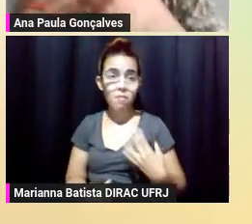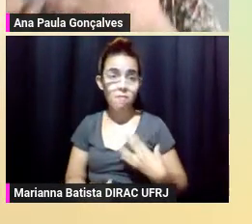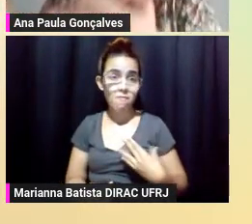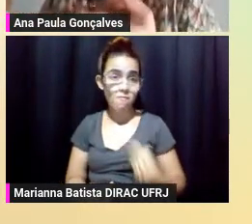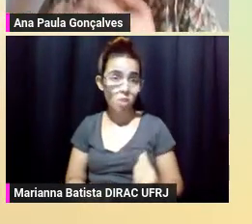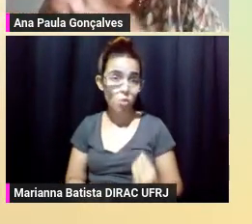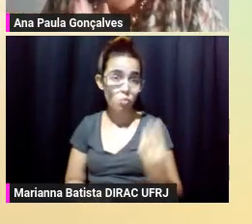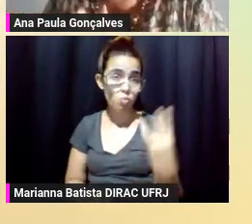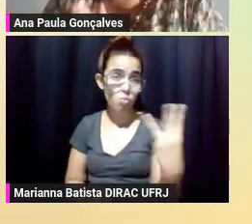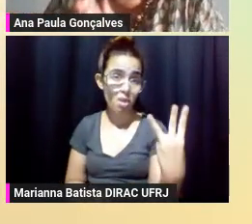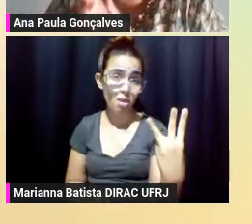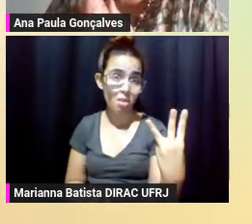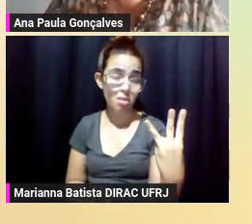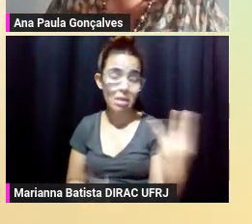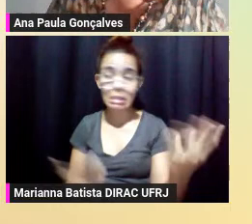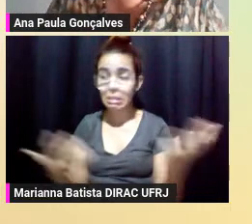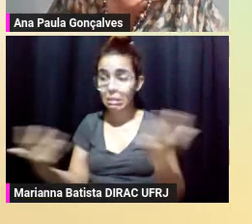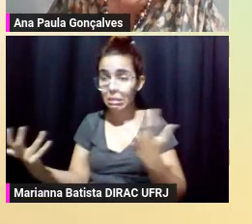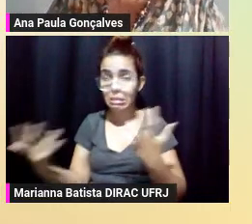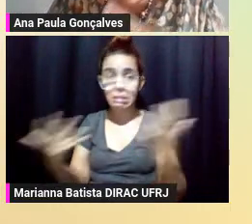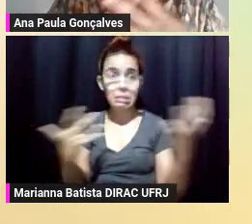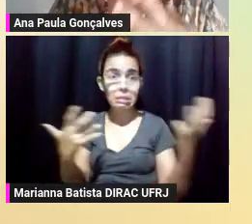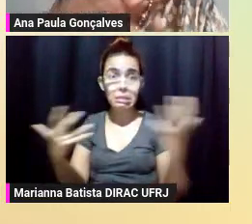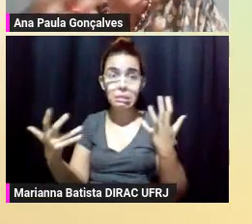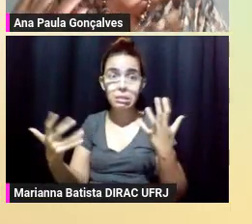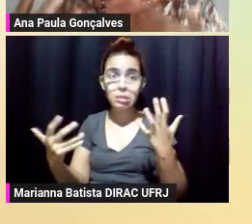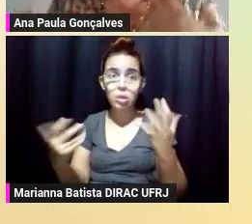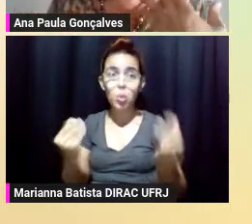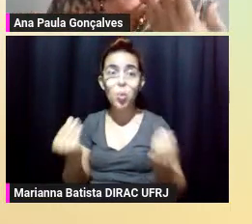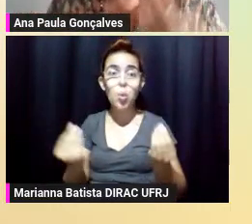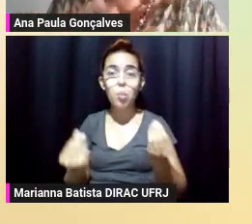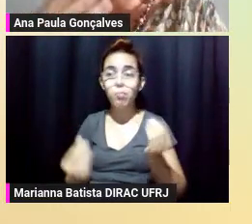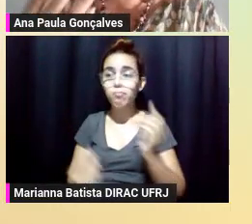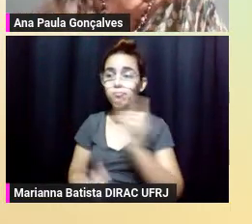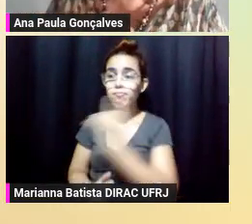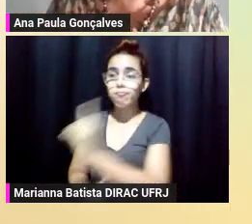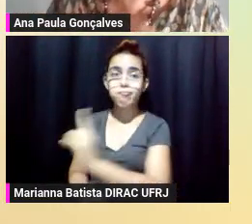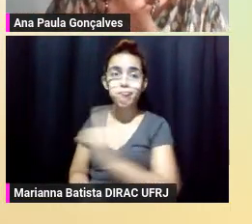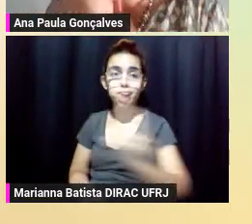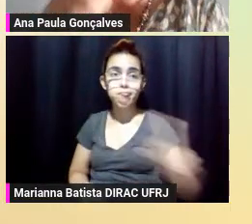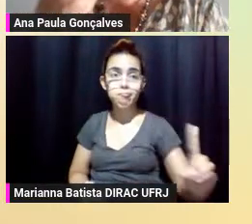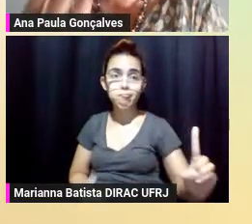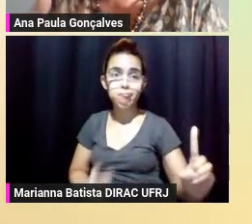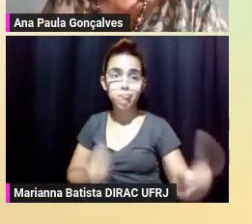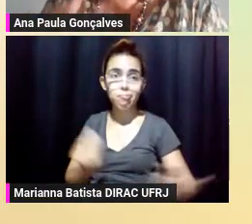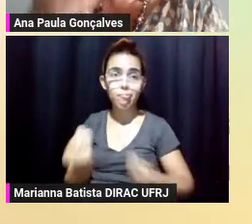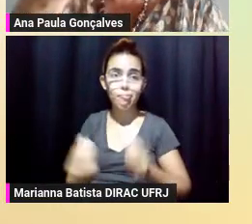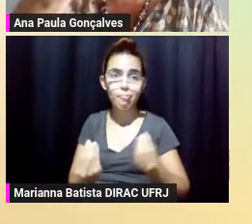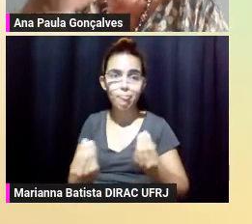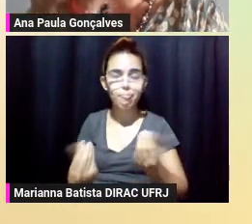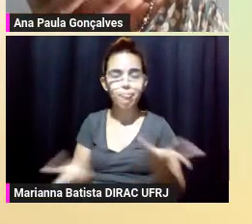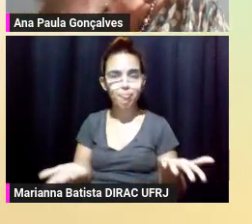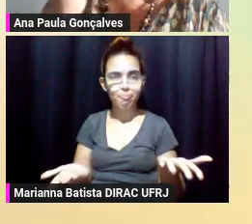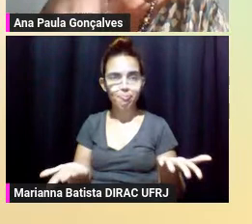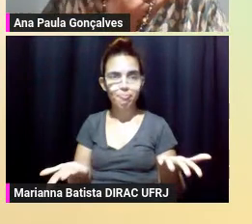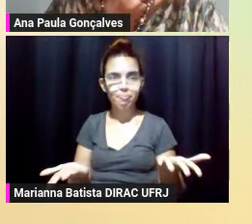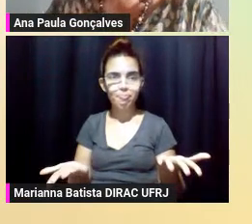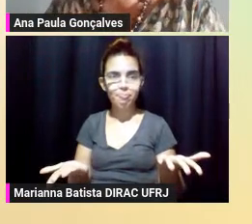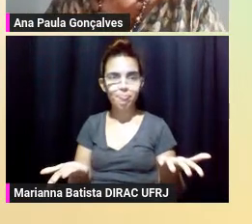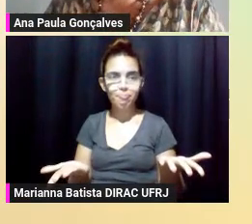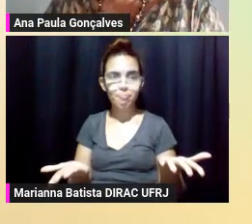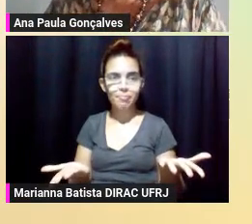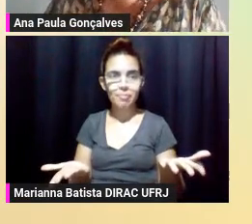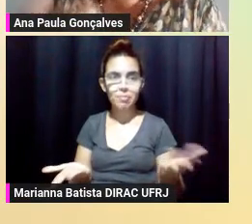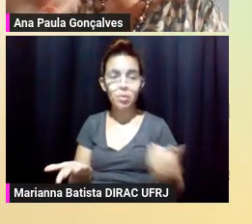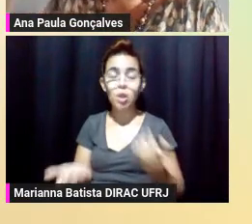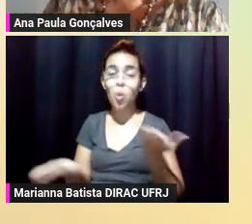feliz, inclusive às vezes levo eles. Então, assim, tem questões relacionadas à nossa forma de viver que ainda são questionadas. Trouxe para vocês uma